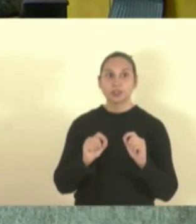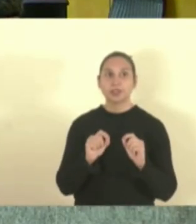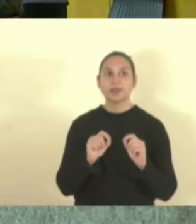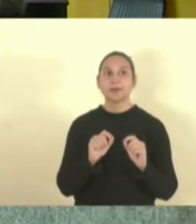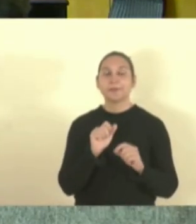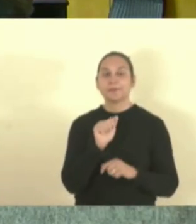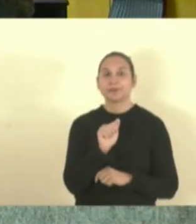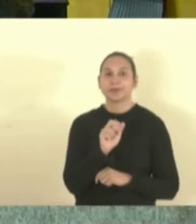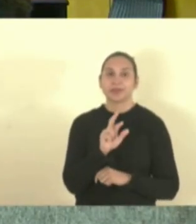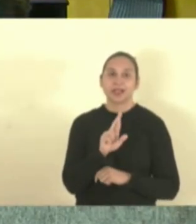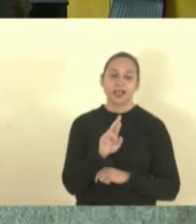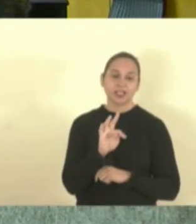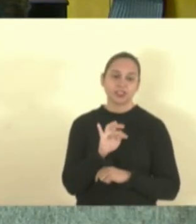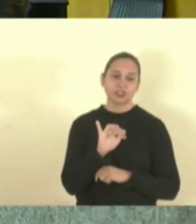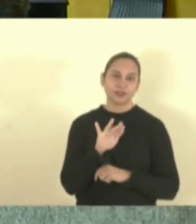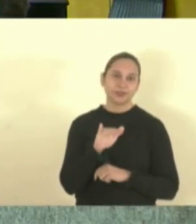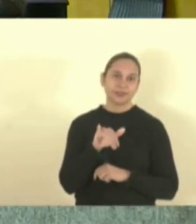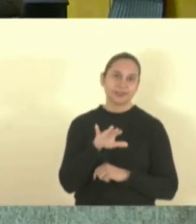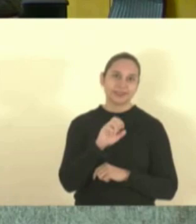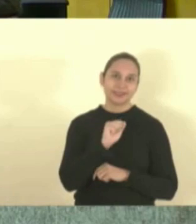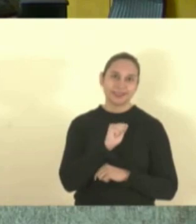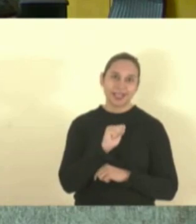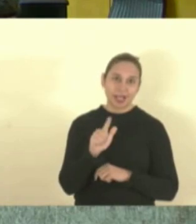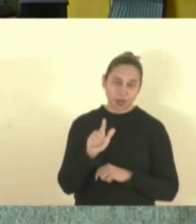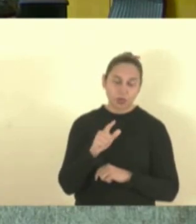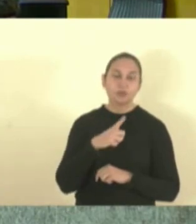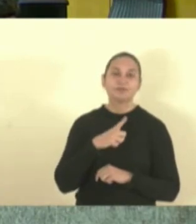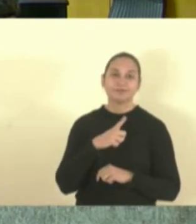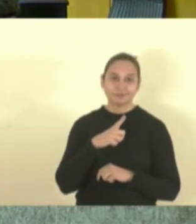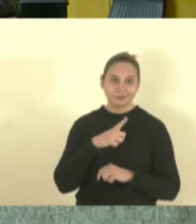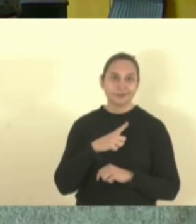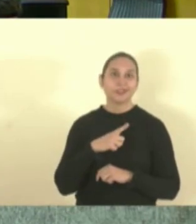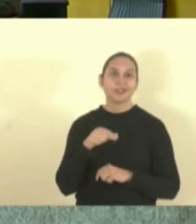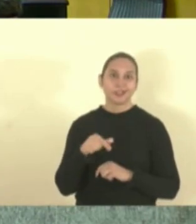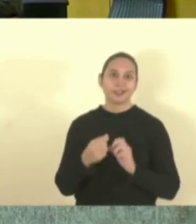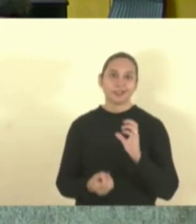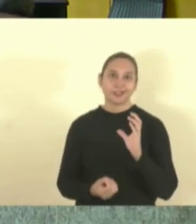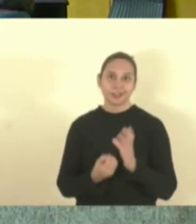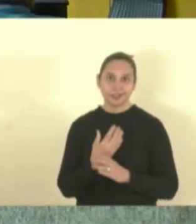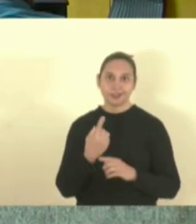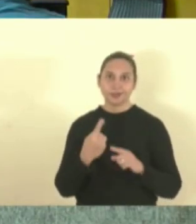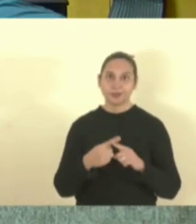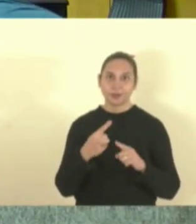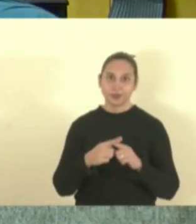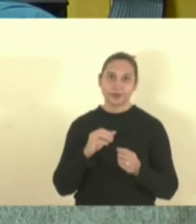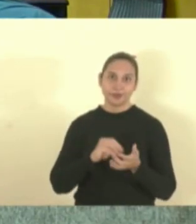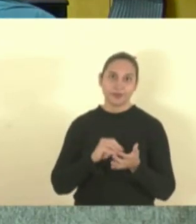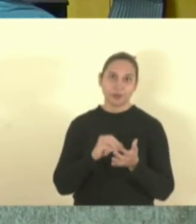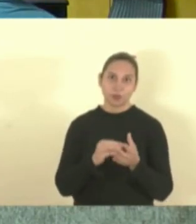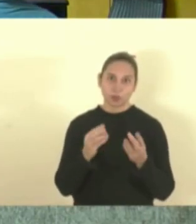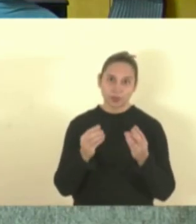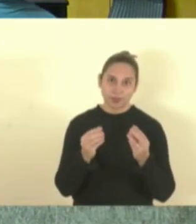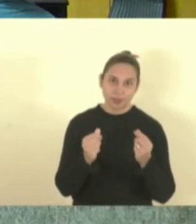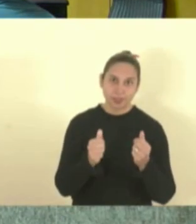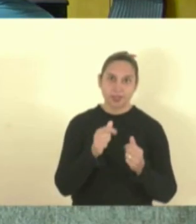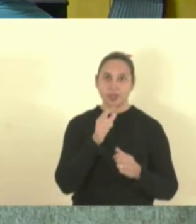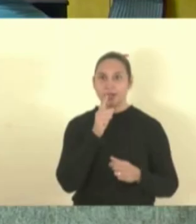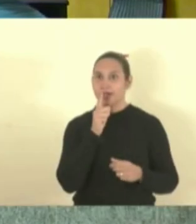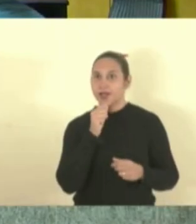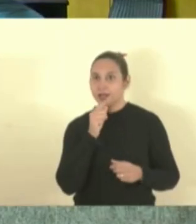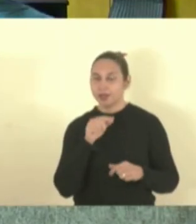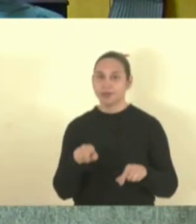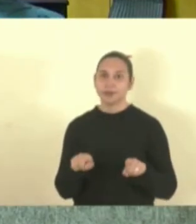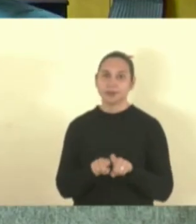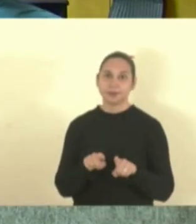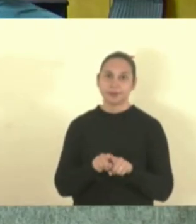justamente para tentar regular os fluxos hidrológicos, em termos de quantidade e de qualidade das águas, né? Tem uma